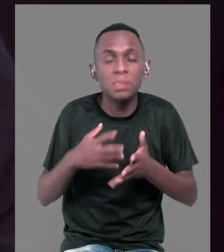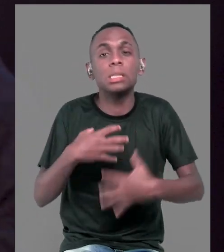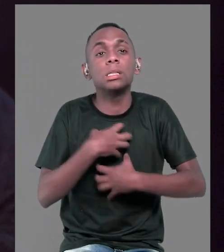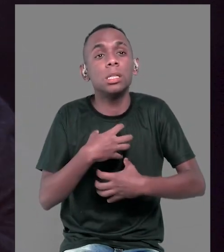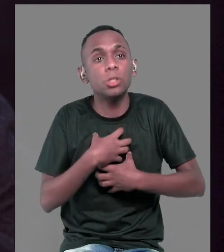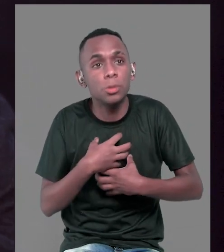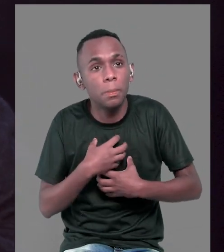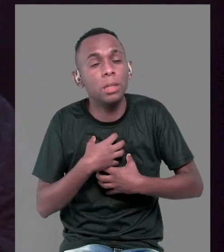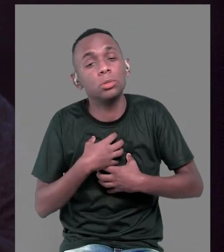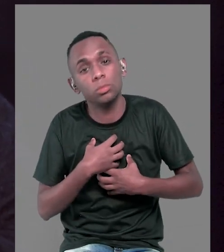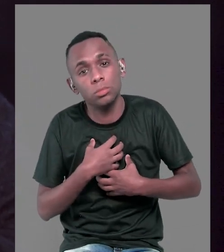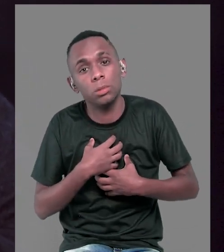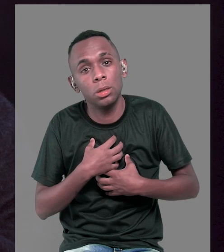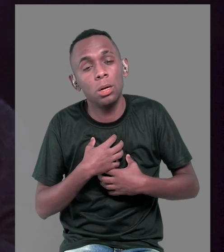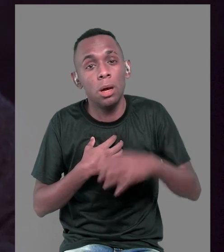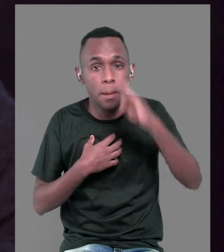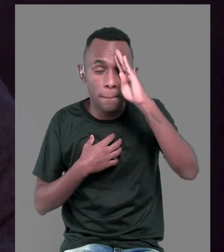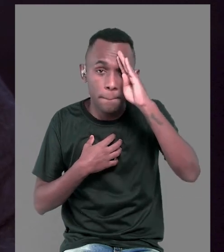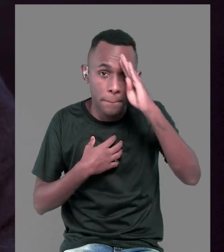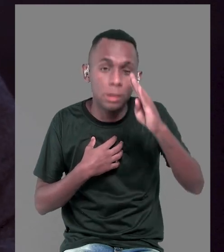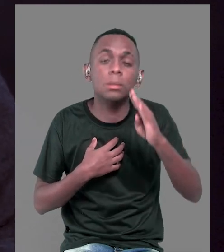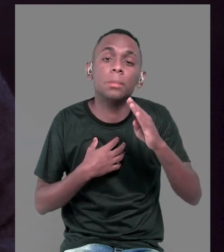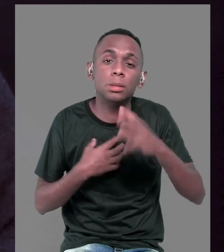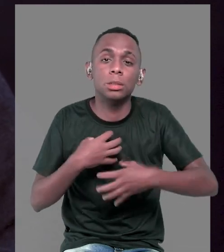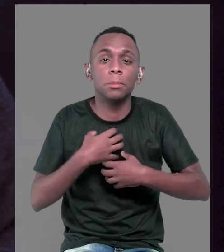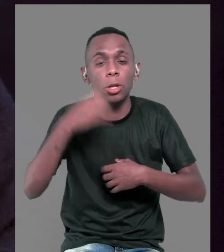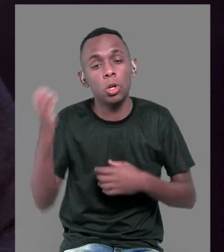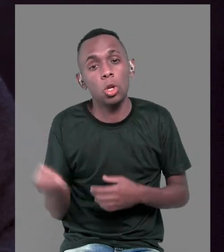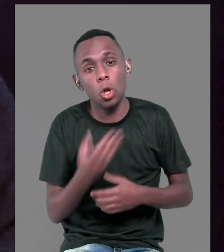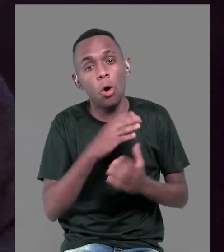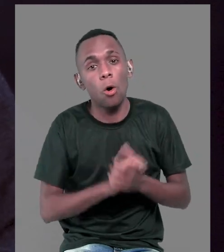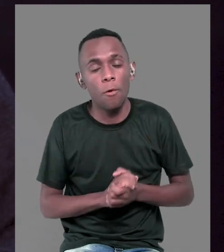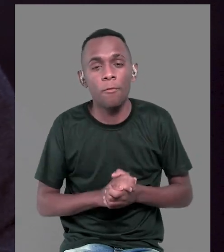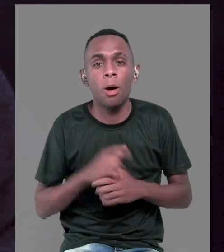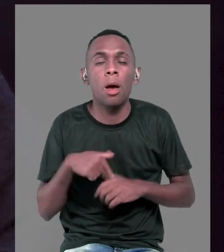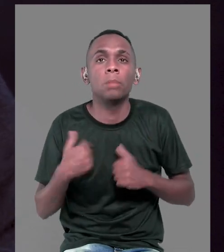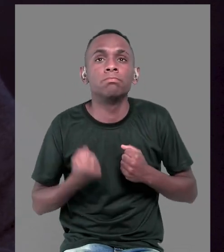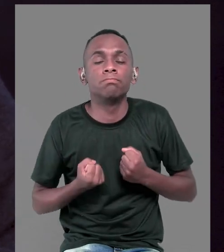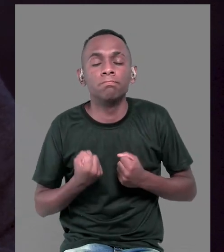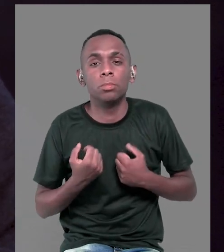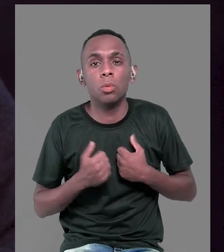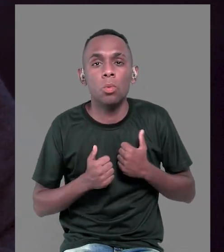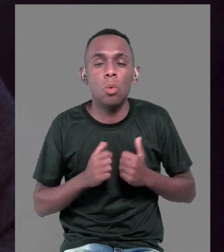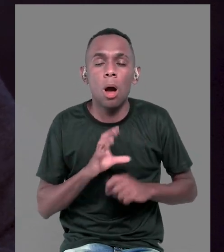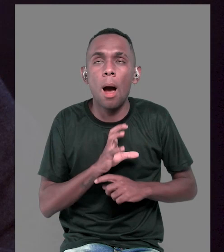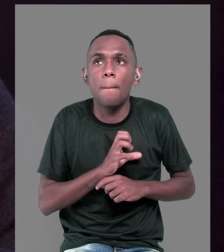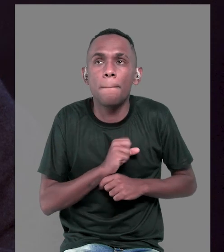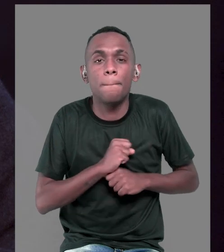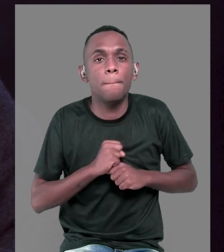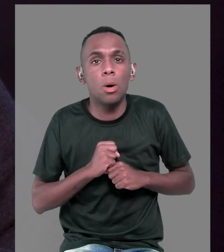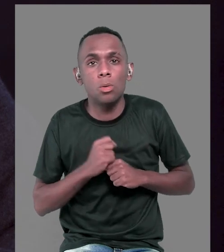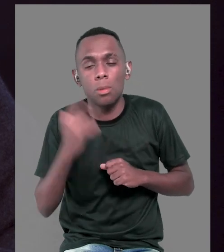principalmente, ressentimentos, mobilizando paixões e dando a isso